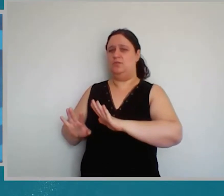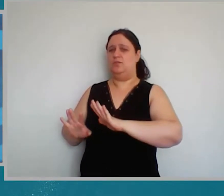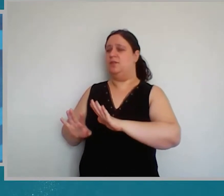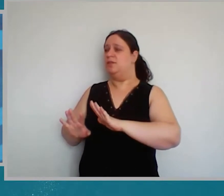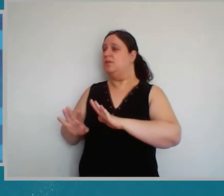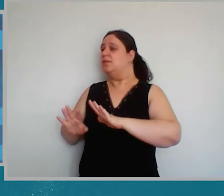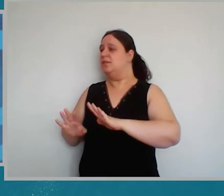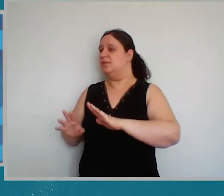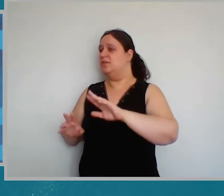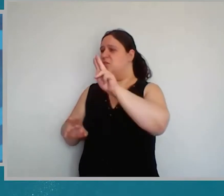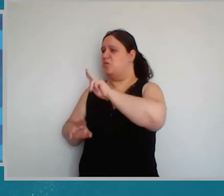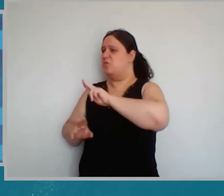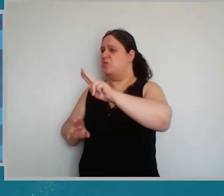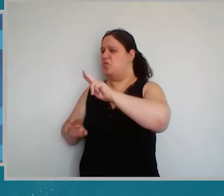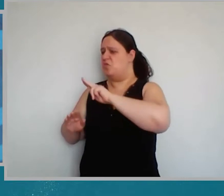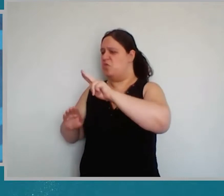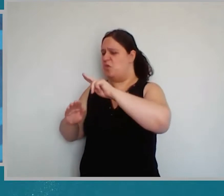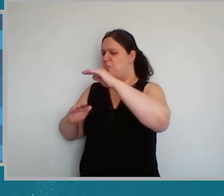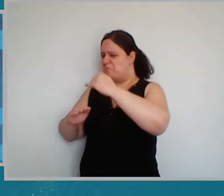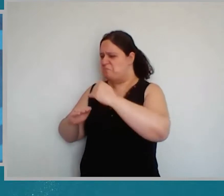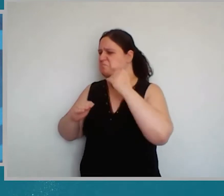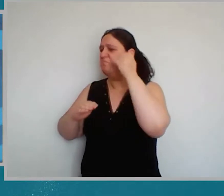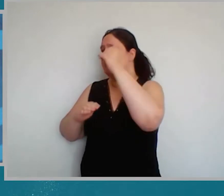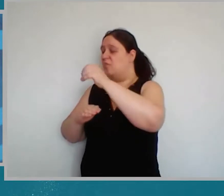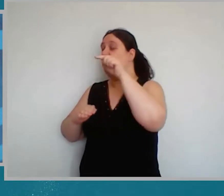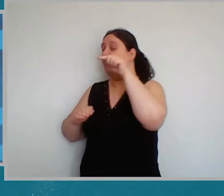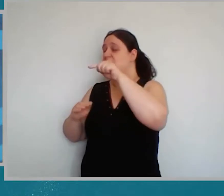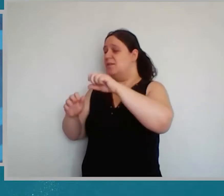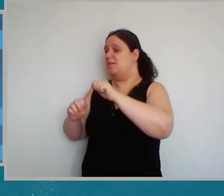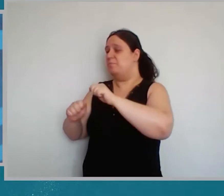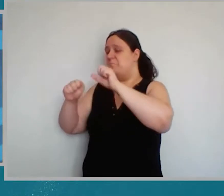nome, se tu uma bênção.